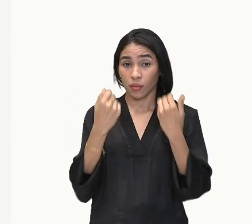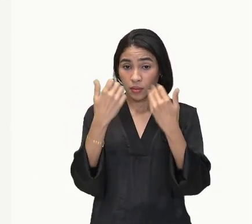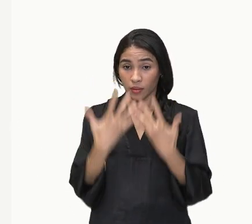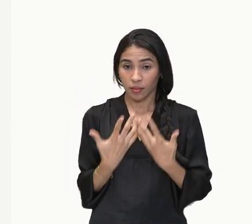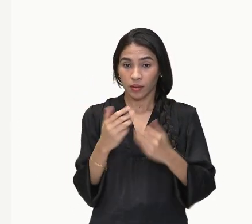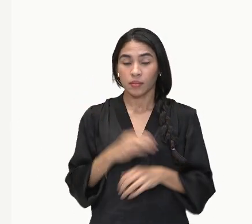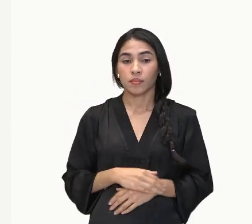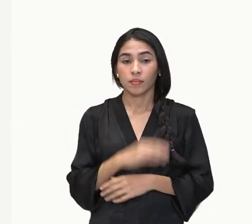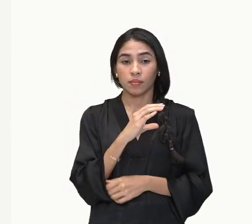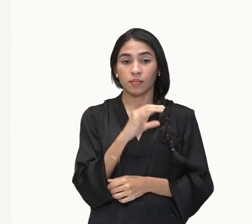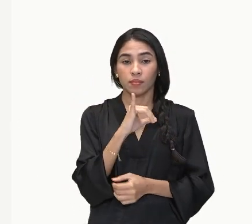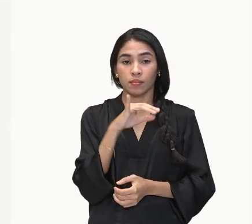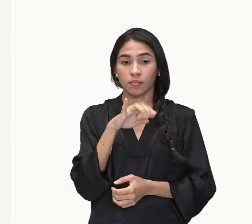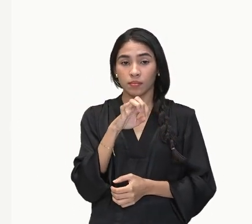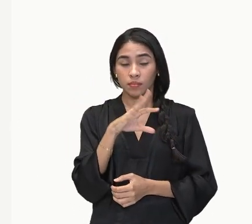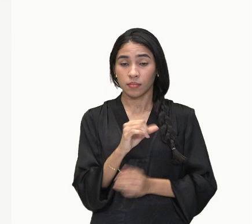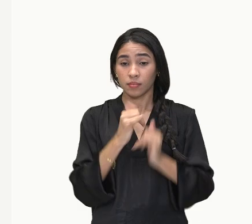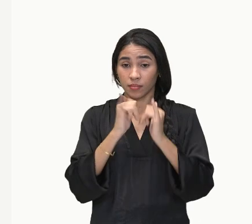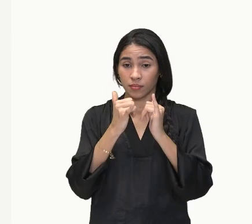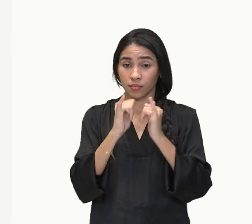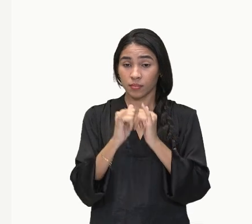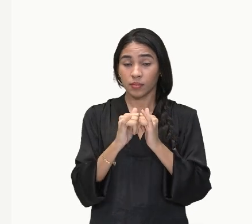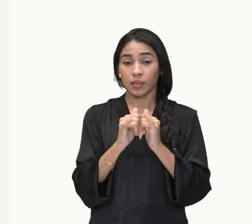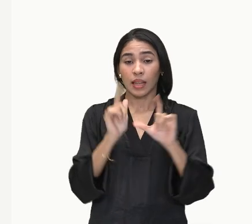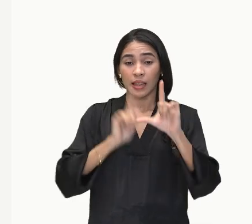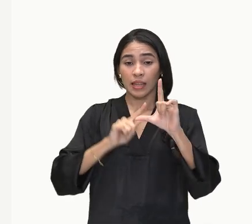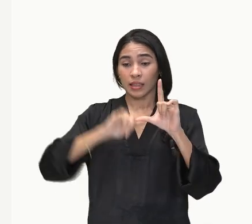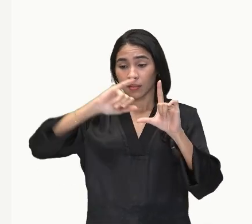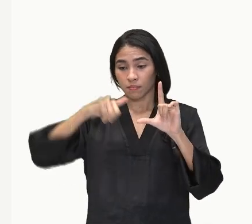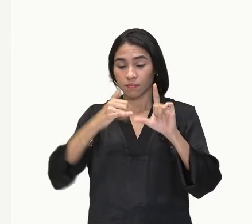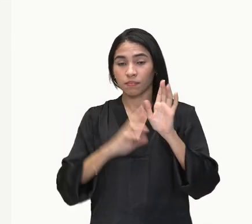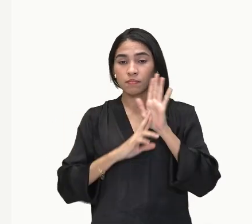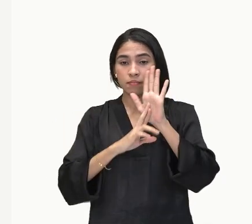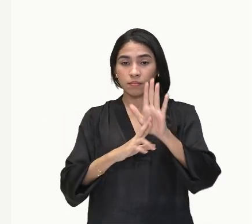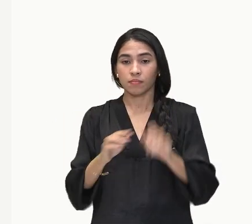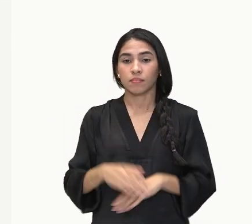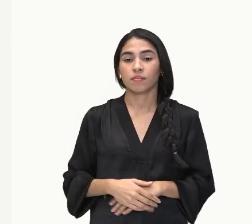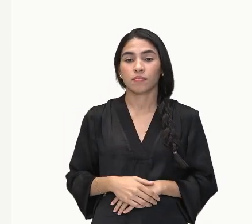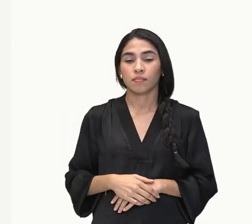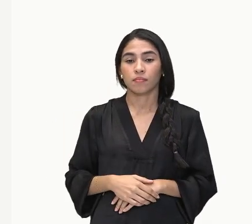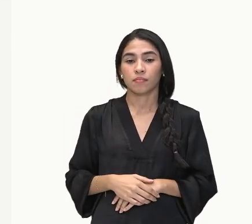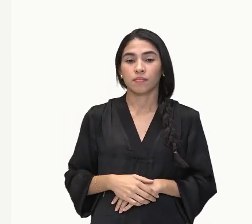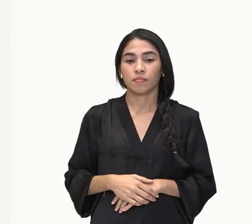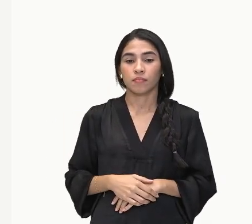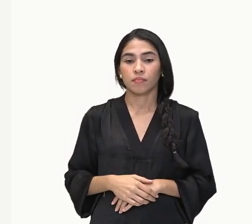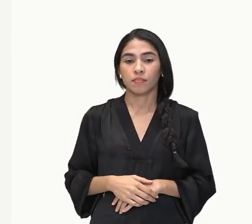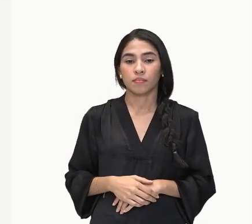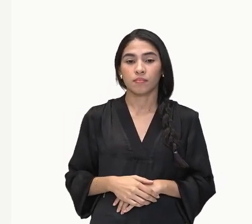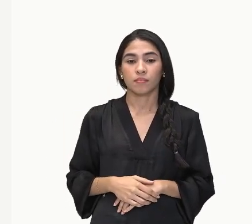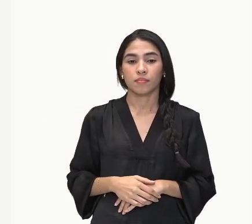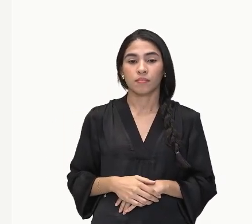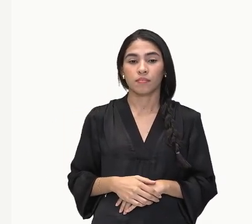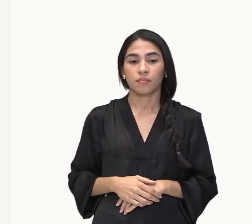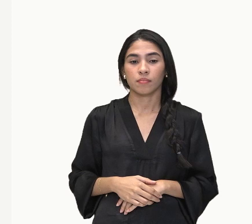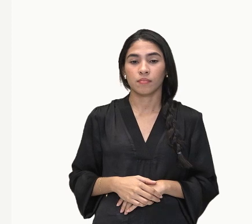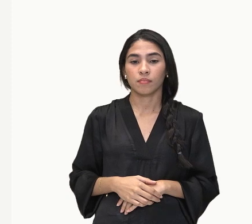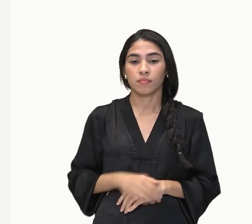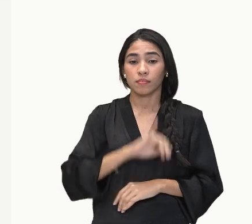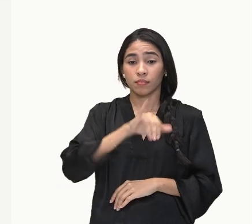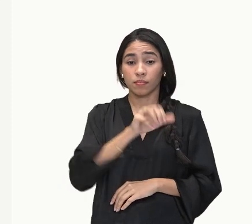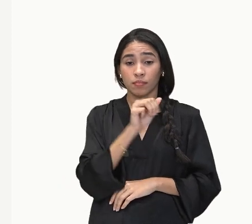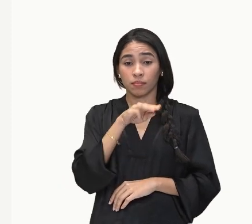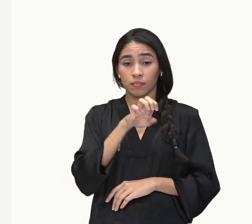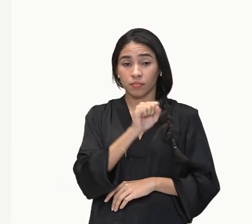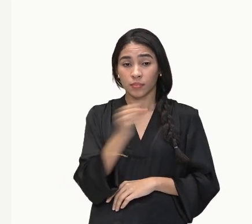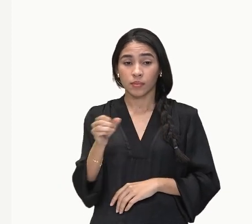energia cinética, a gente vai usar essa representação, em homenagem ao cientista inglês James Prescott